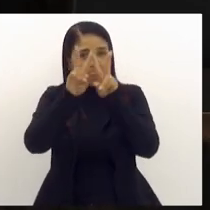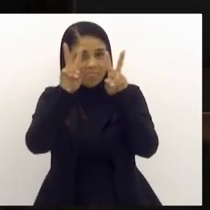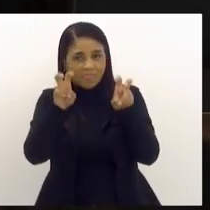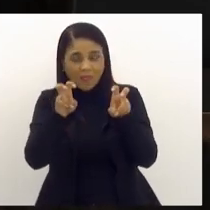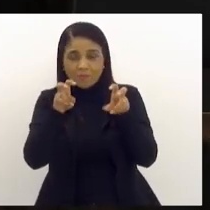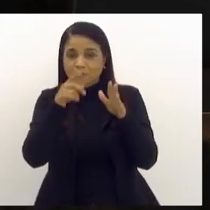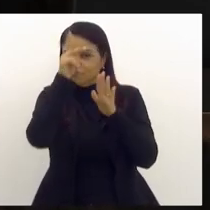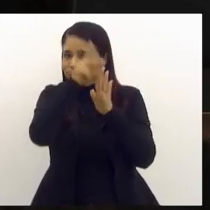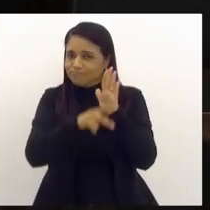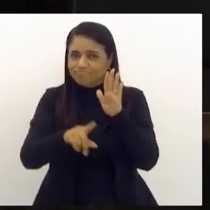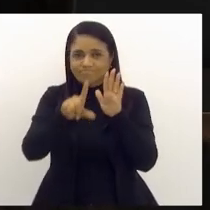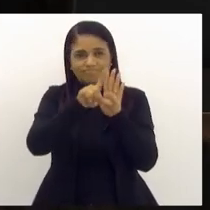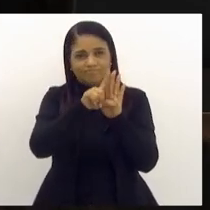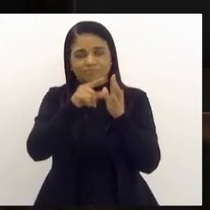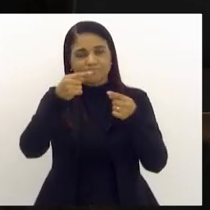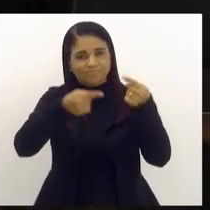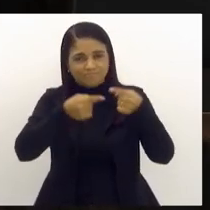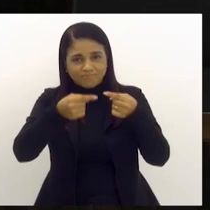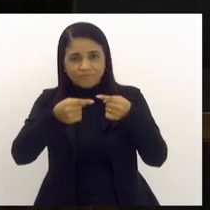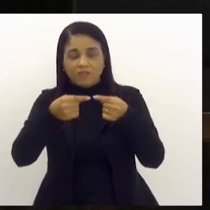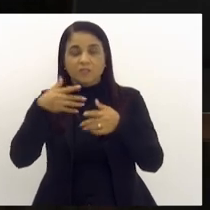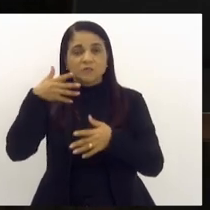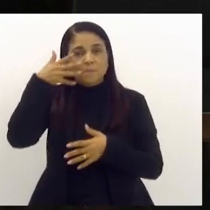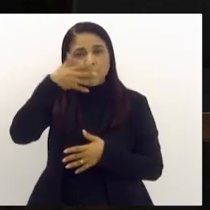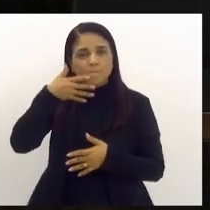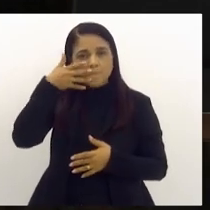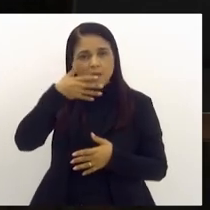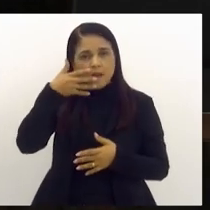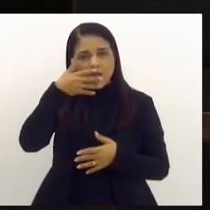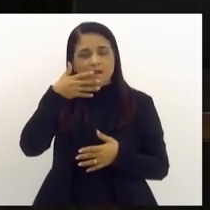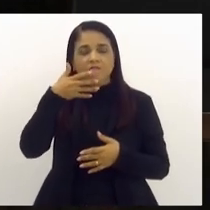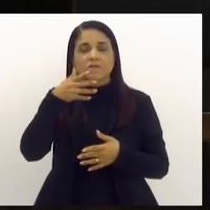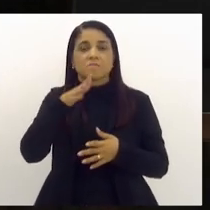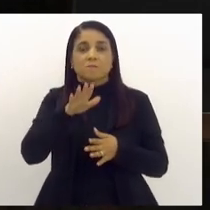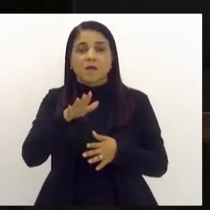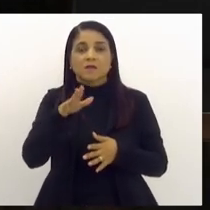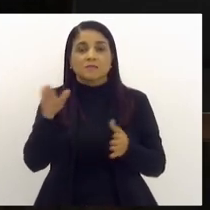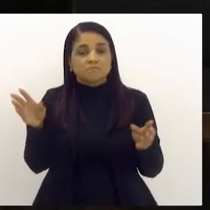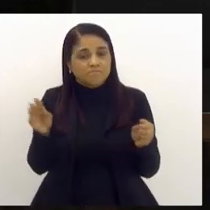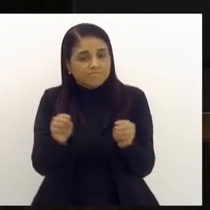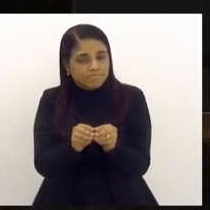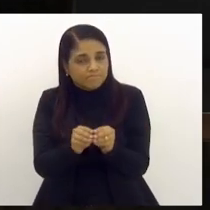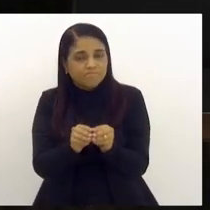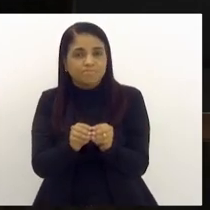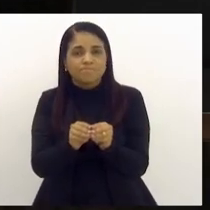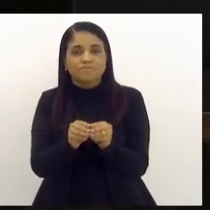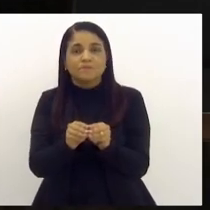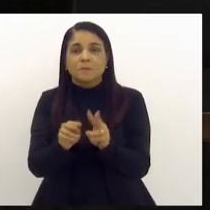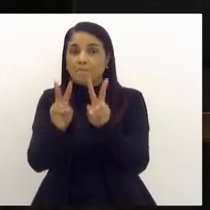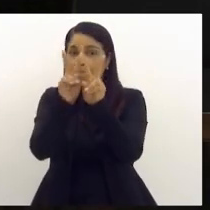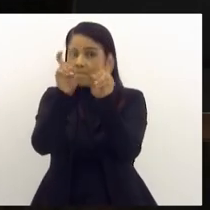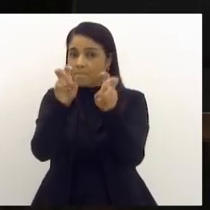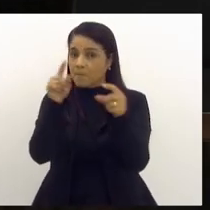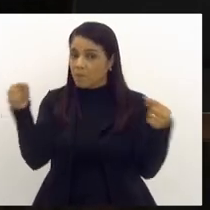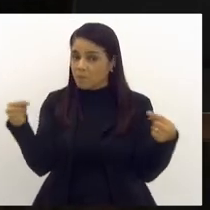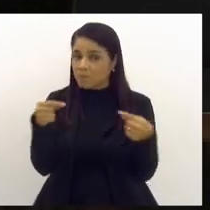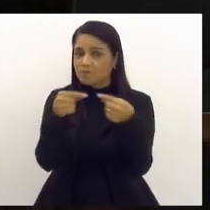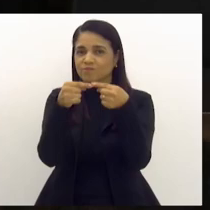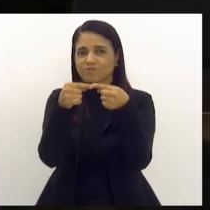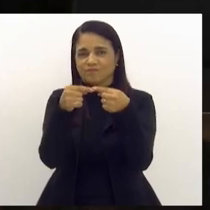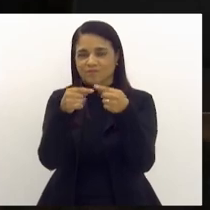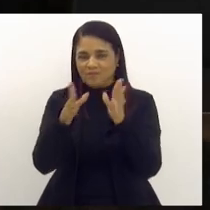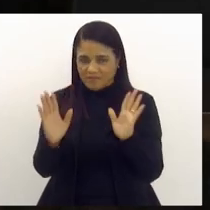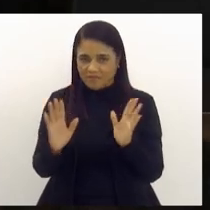com os projetos, a gente faz o uso da palavra, mas, por favor, vamos se abster aí de assuntos que não têm correlação